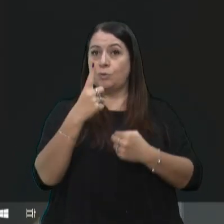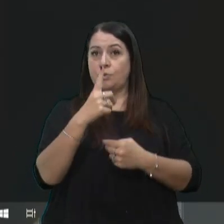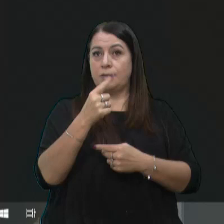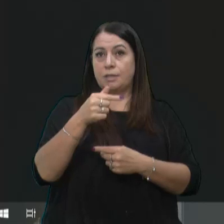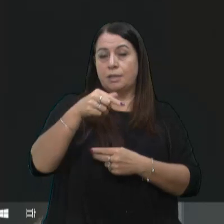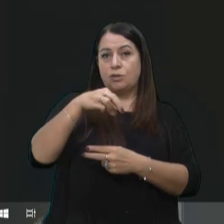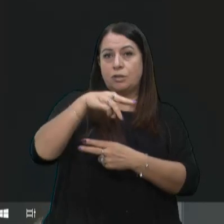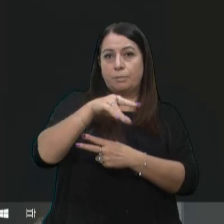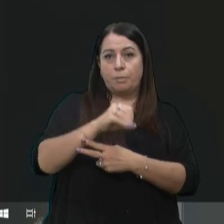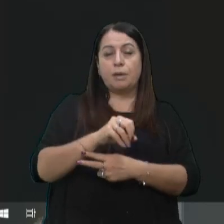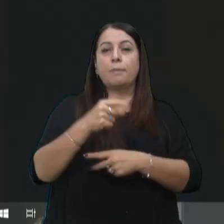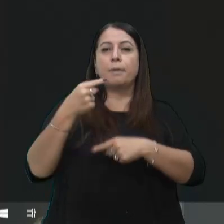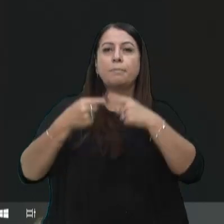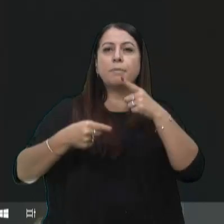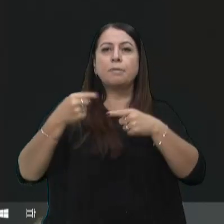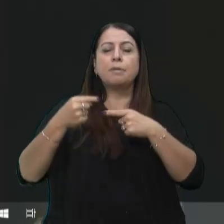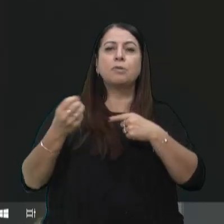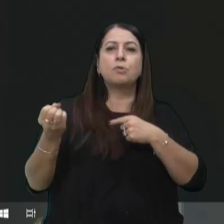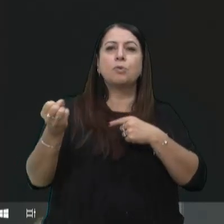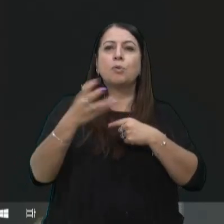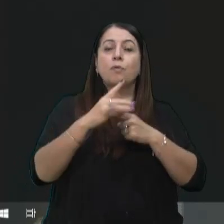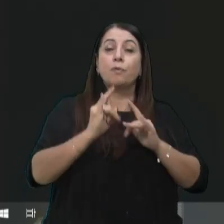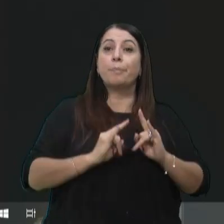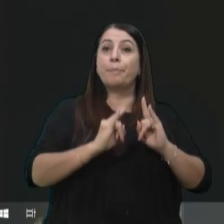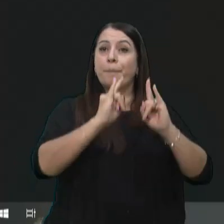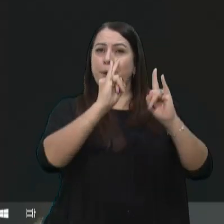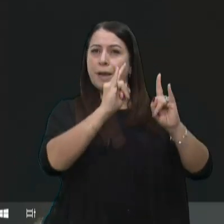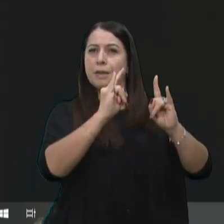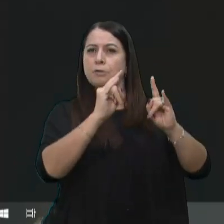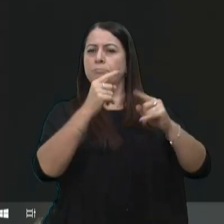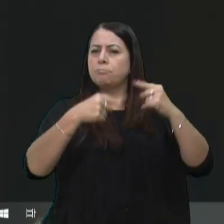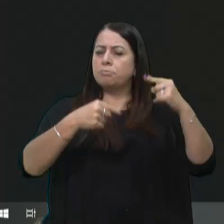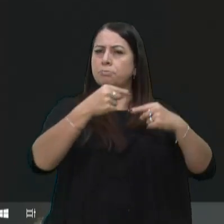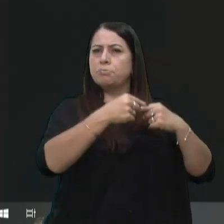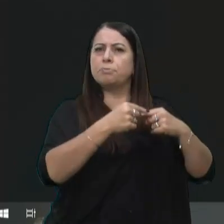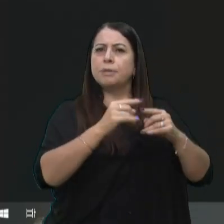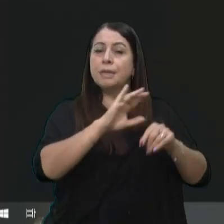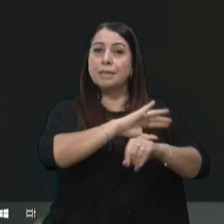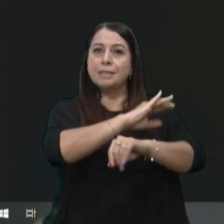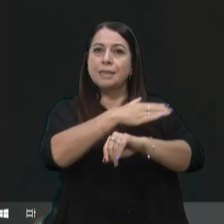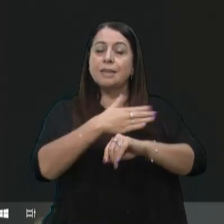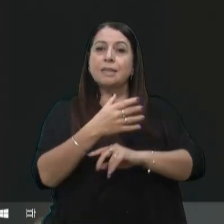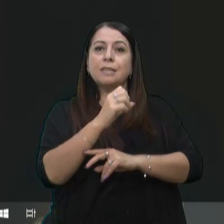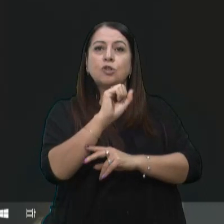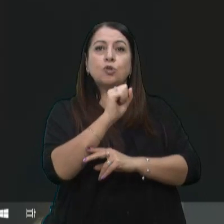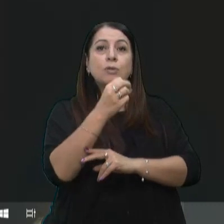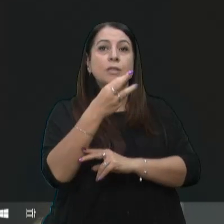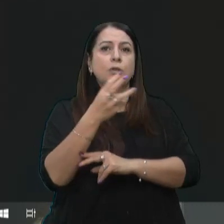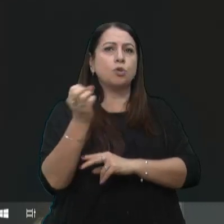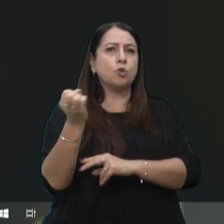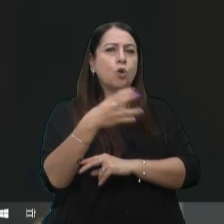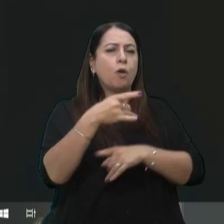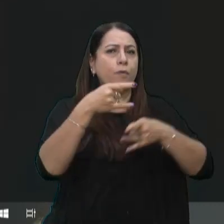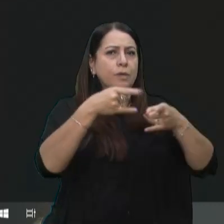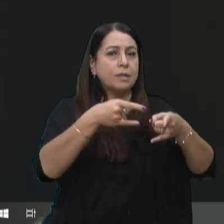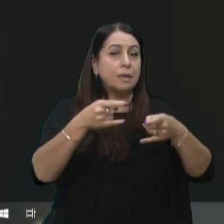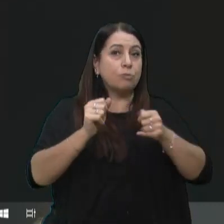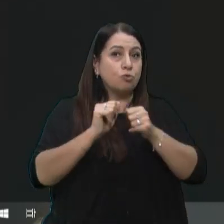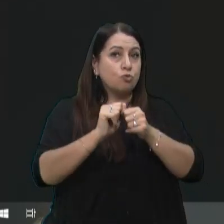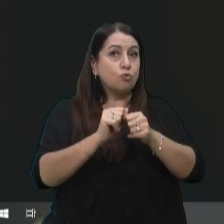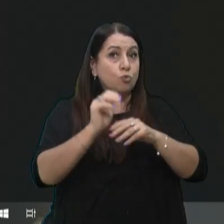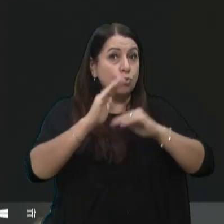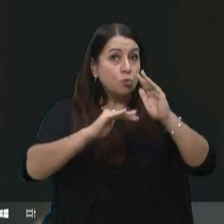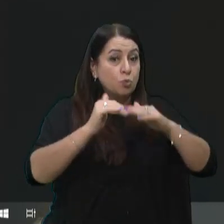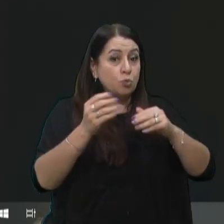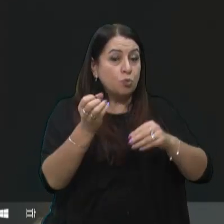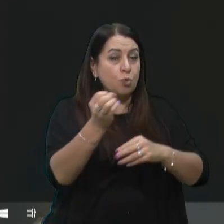de Maio para debater o conceito novo do novo prédio com cidades da Serra informa que serão 83 novos leitos no anexo recém